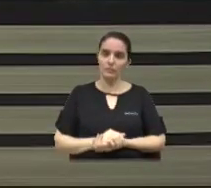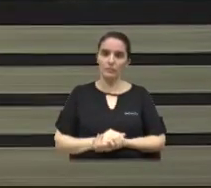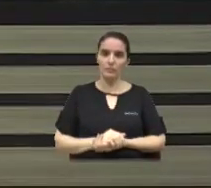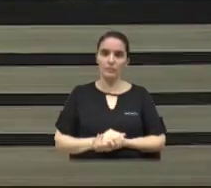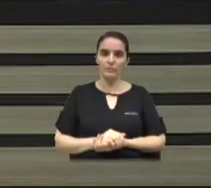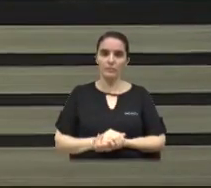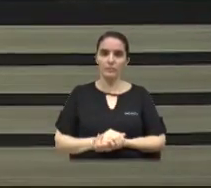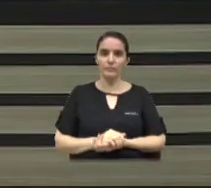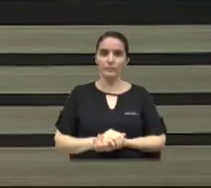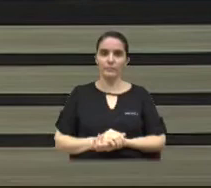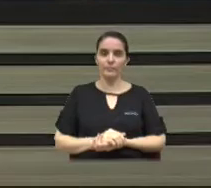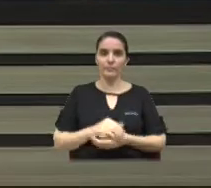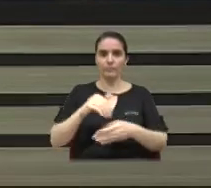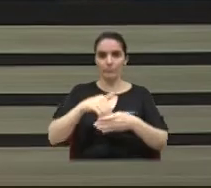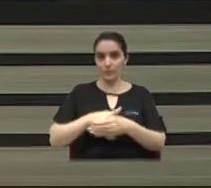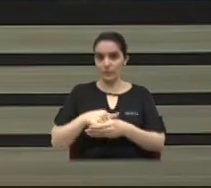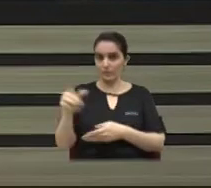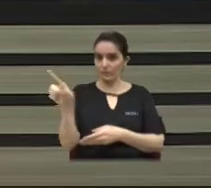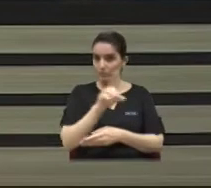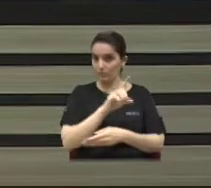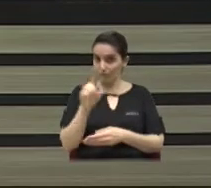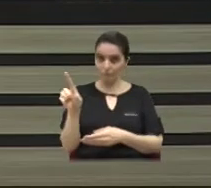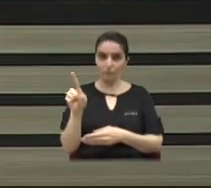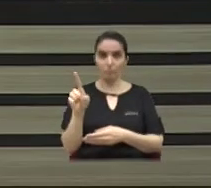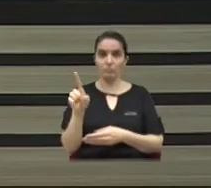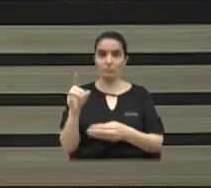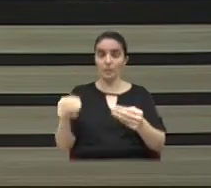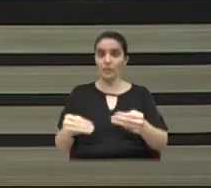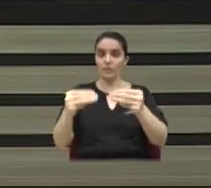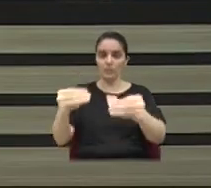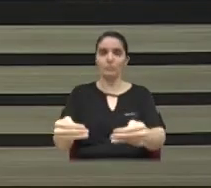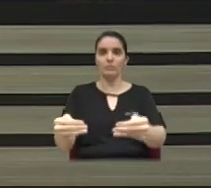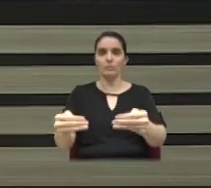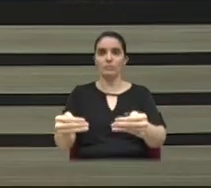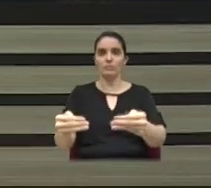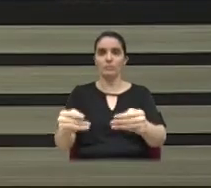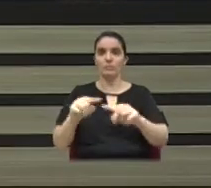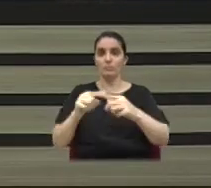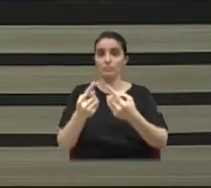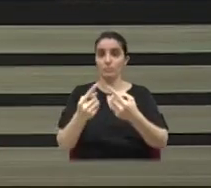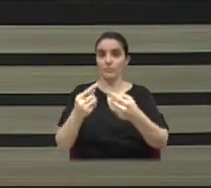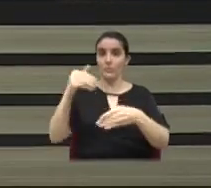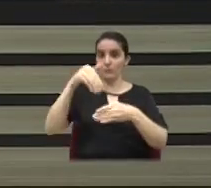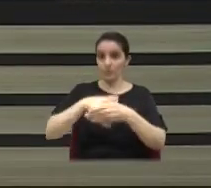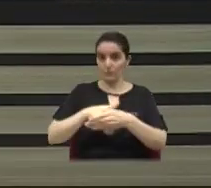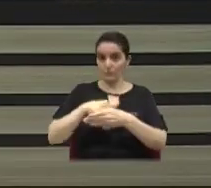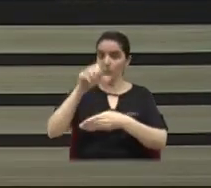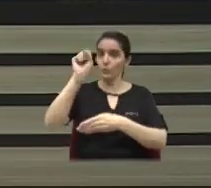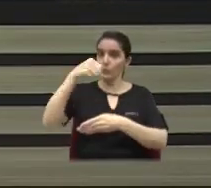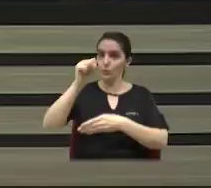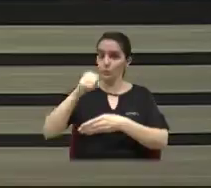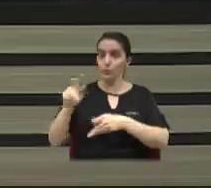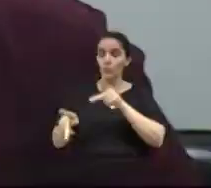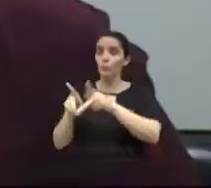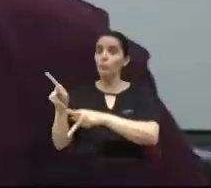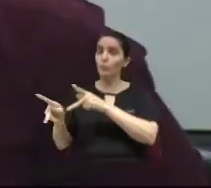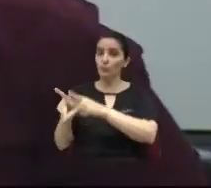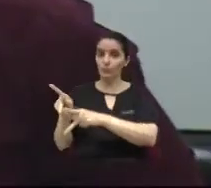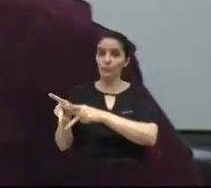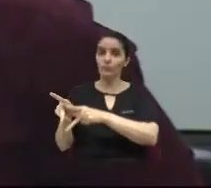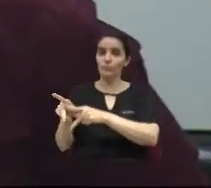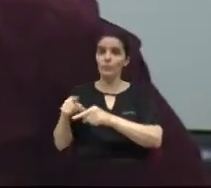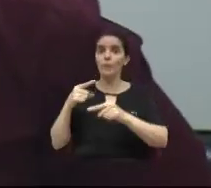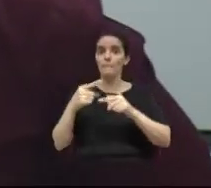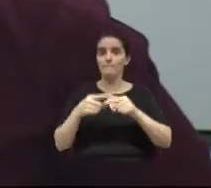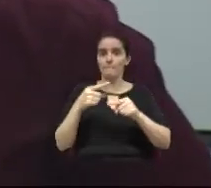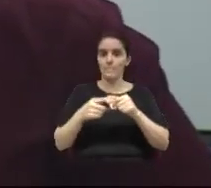Senhor presidente, eu votei não à moção, mas eu votei sim à população quando eu fui questionar